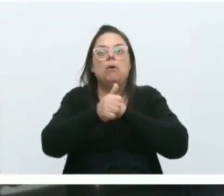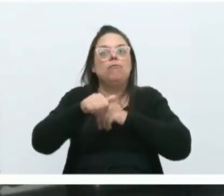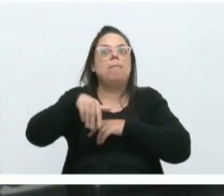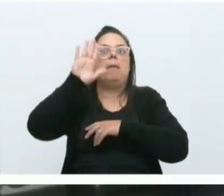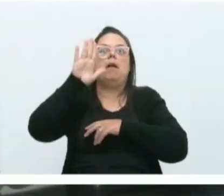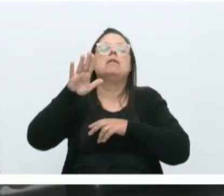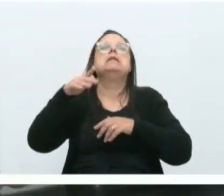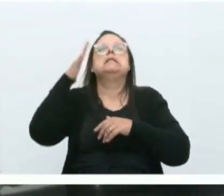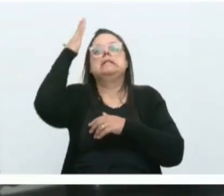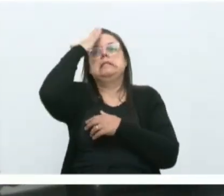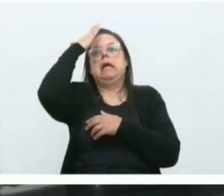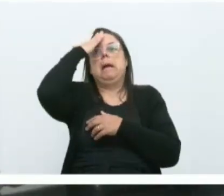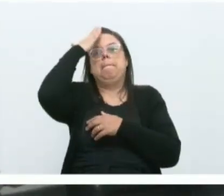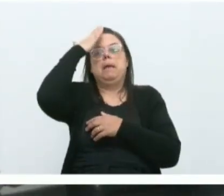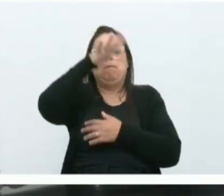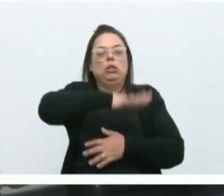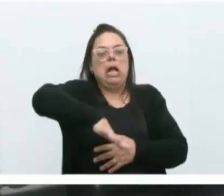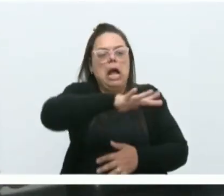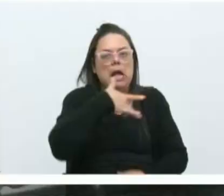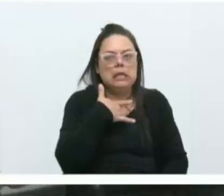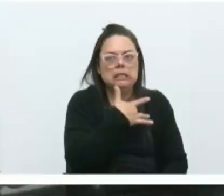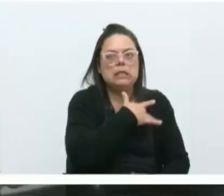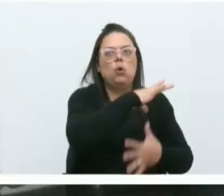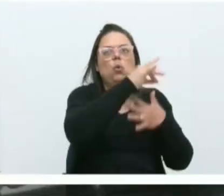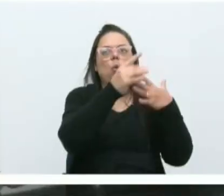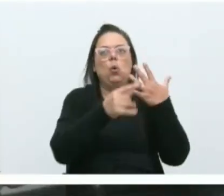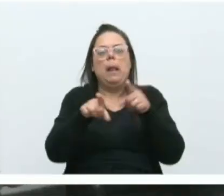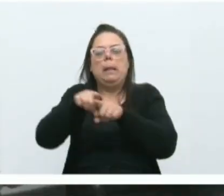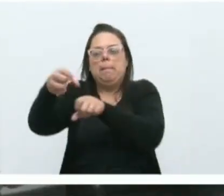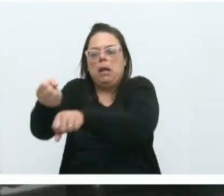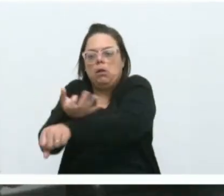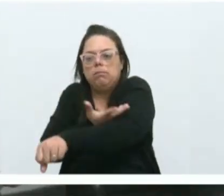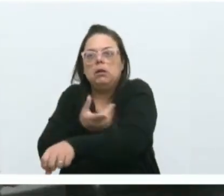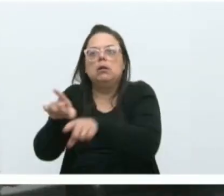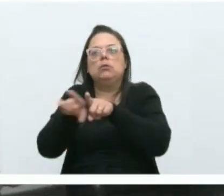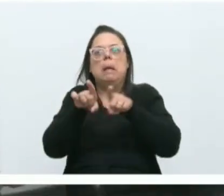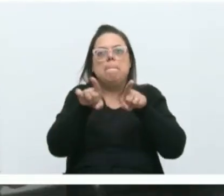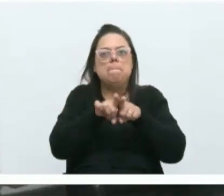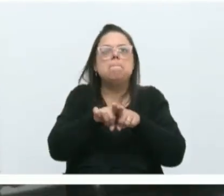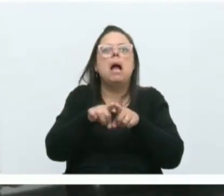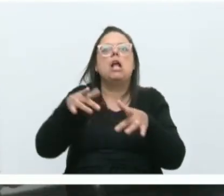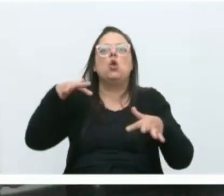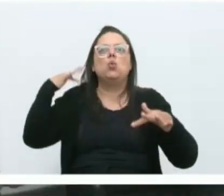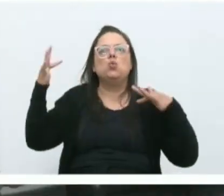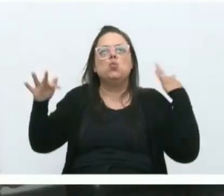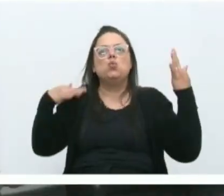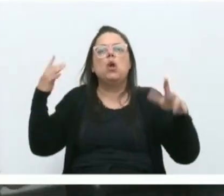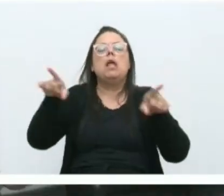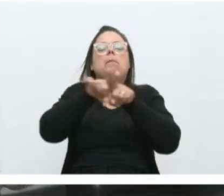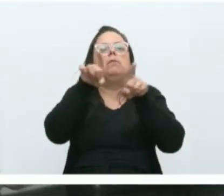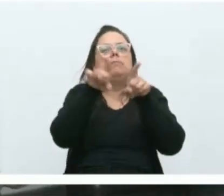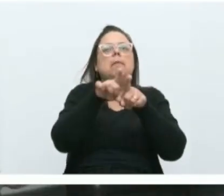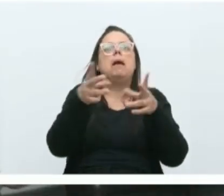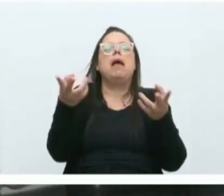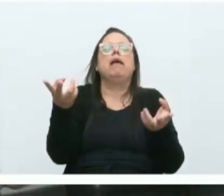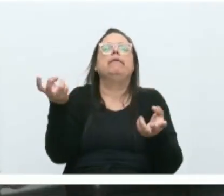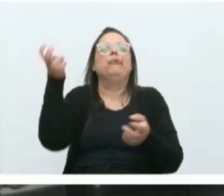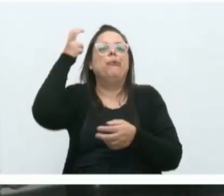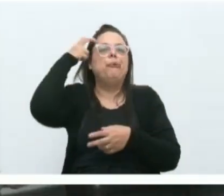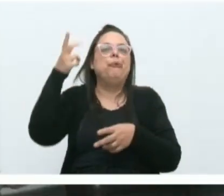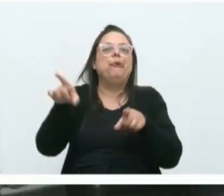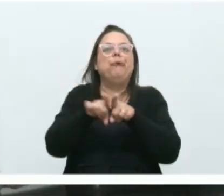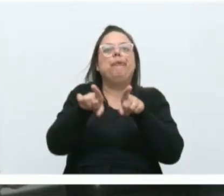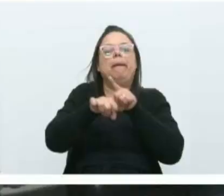sabemos dos benefícios na área da saúde, na área emocional, na área do turismo, na área da cultura, na área do turismo,